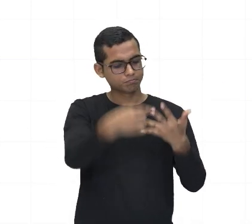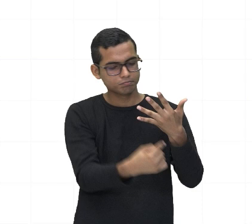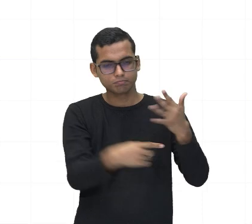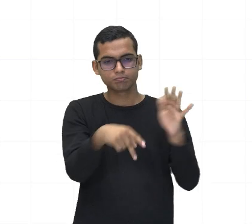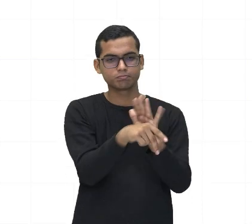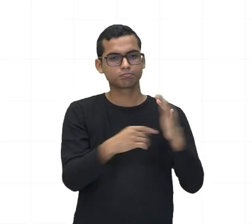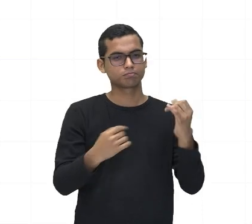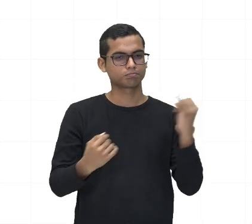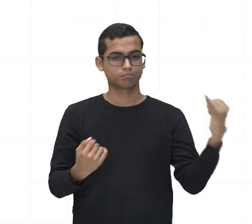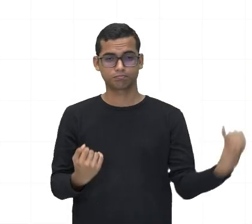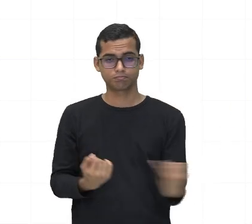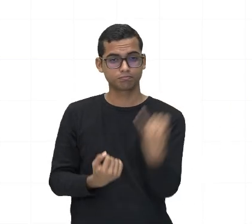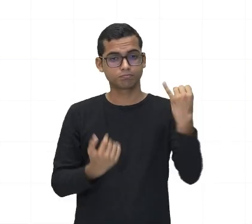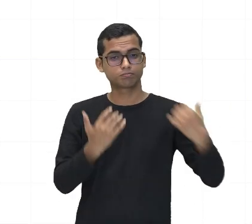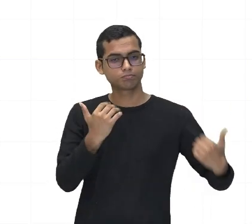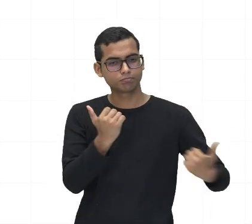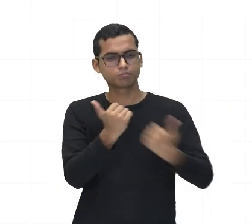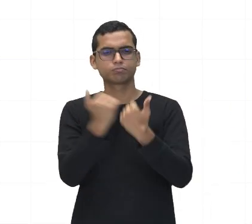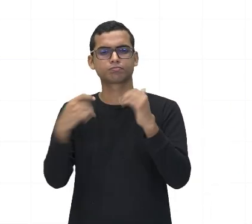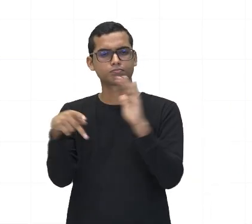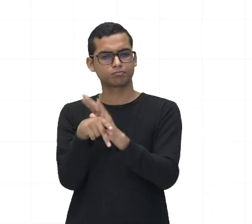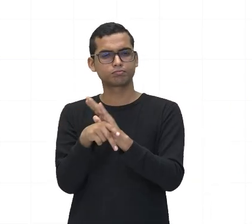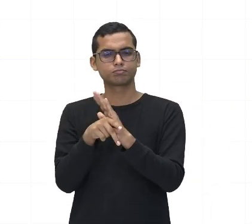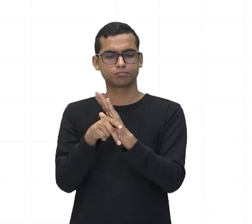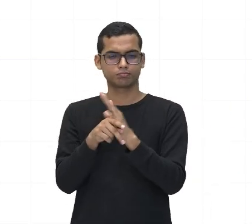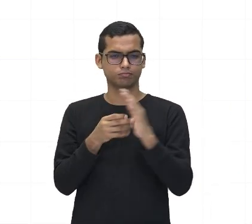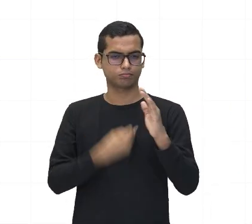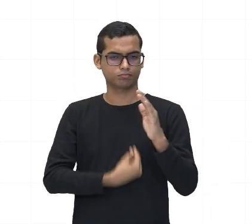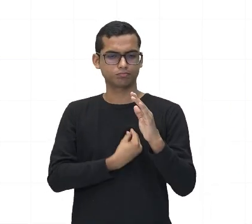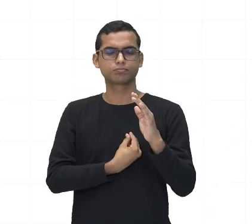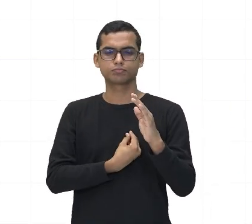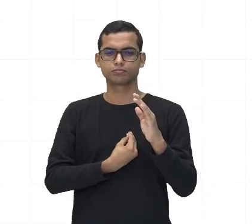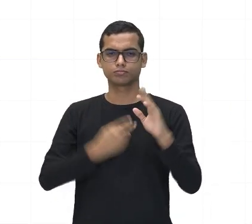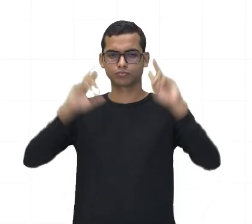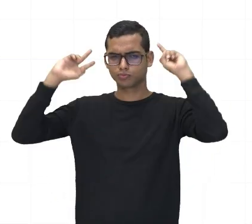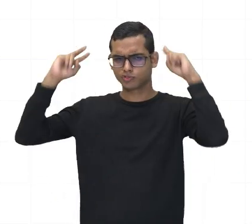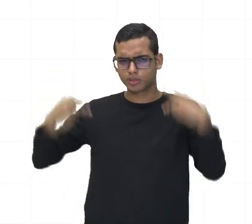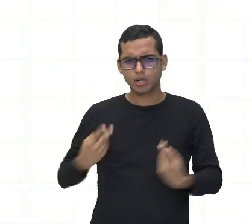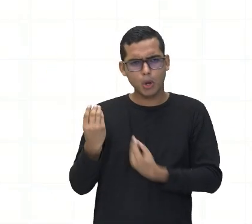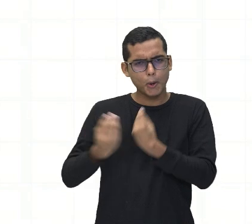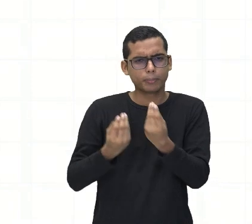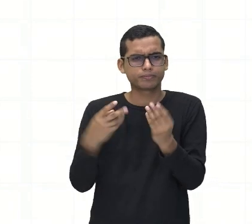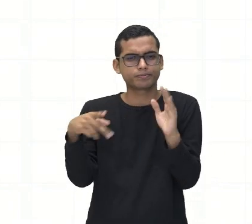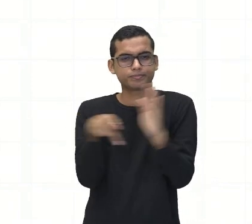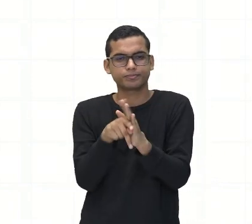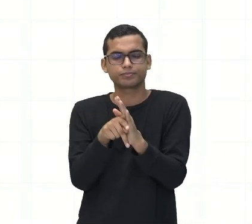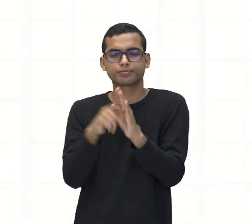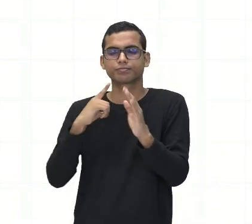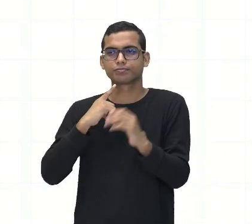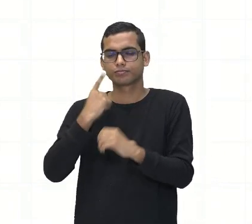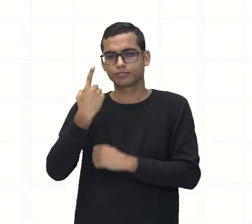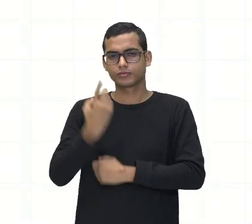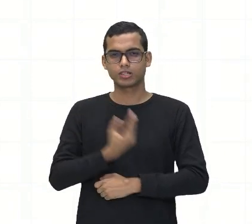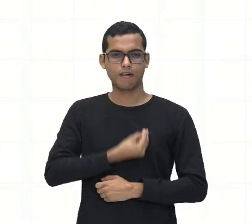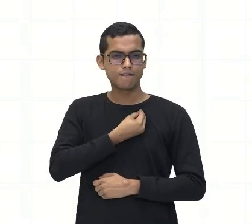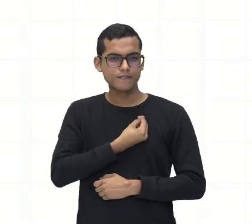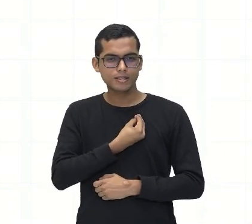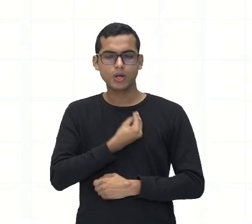O primeiro ponto é que eles servem como uma lâmpada para iluminar o caminho